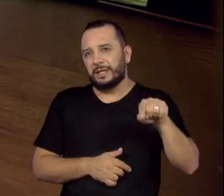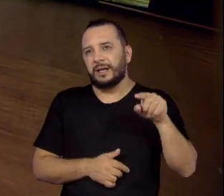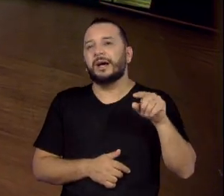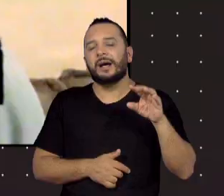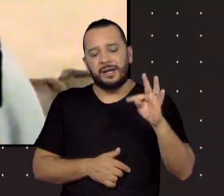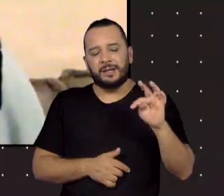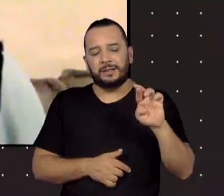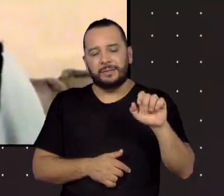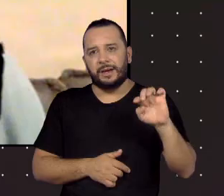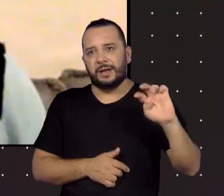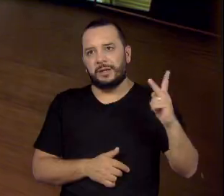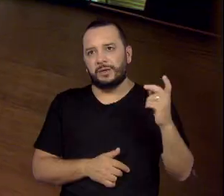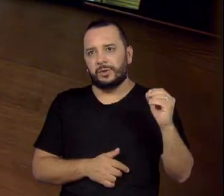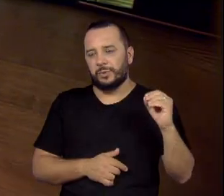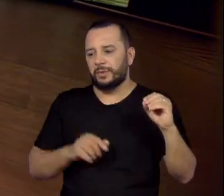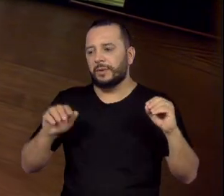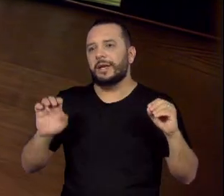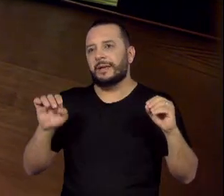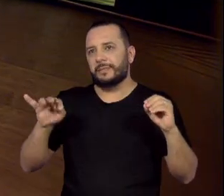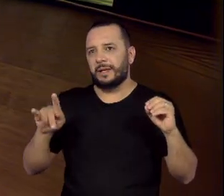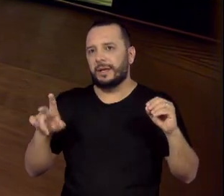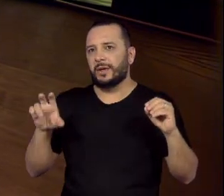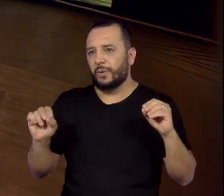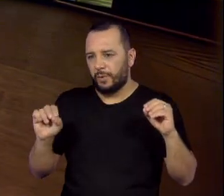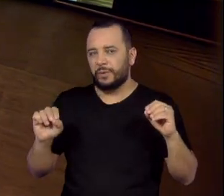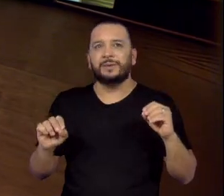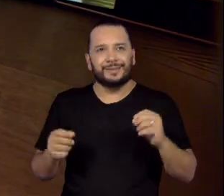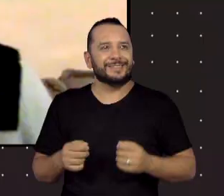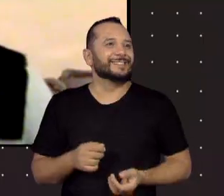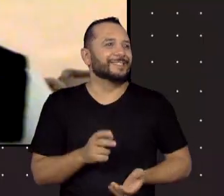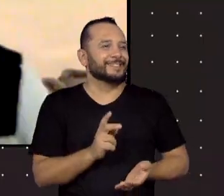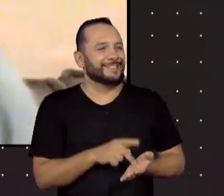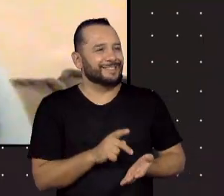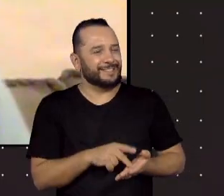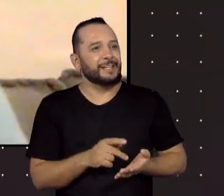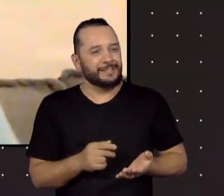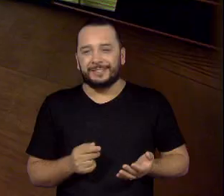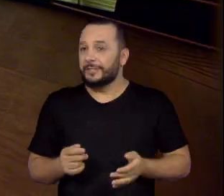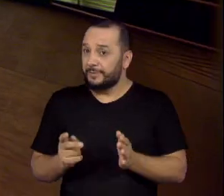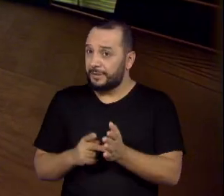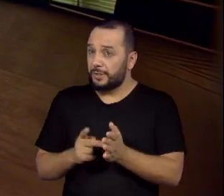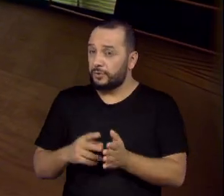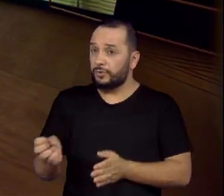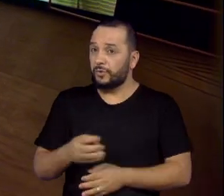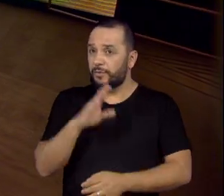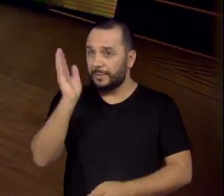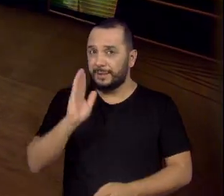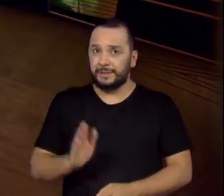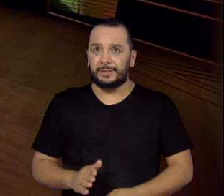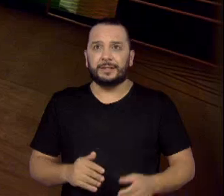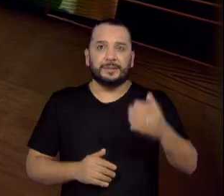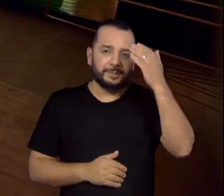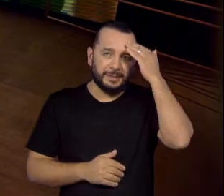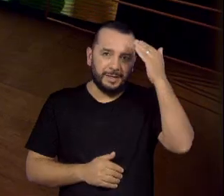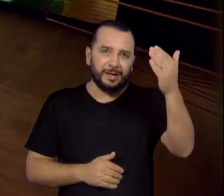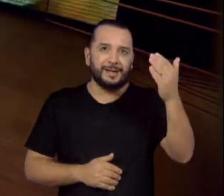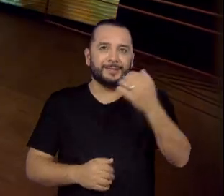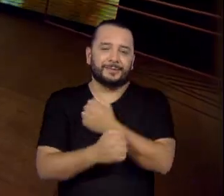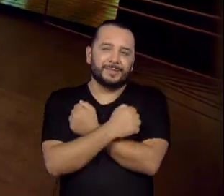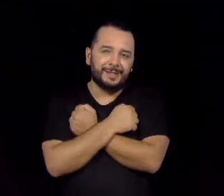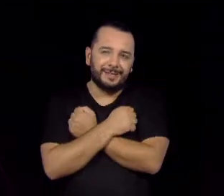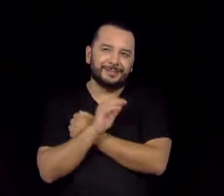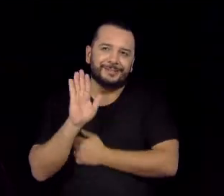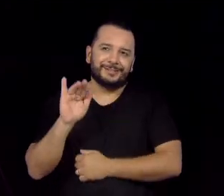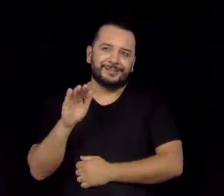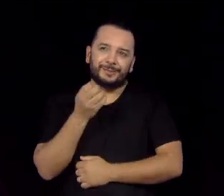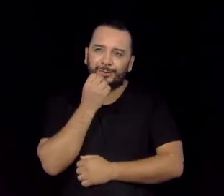ter que funcionar. Há de funcionar. Como tem que funcionar o novo Brasil. Obrigada, Loyola. Abraço. Obrigada. Tudo de bom